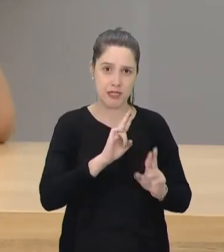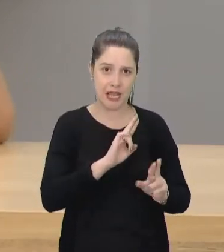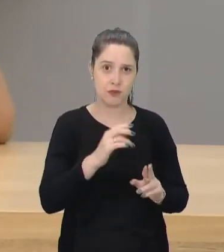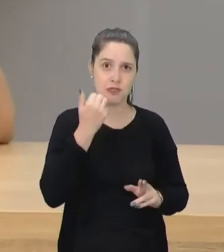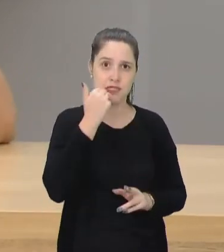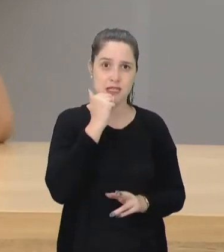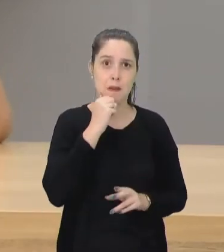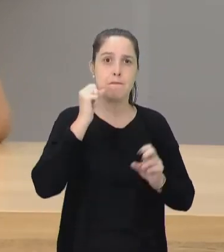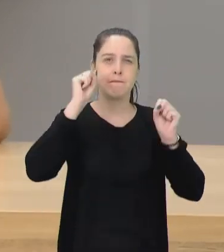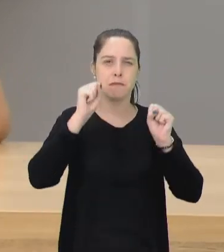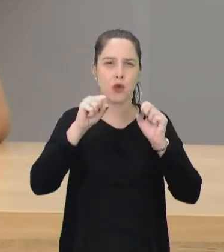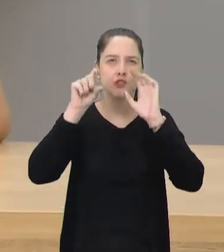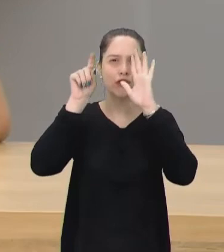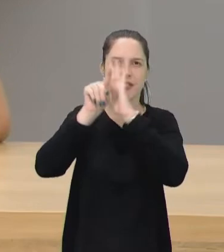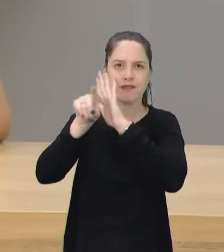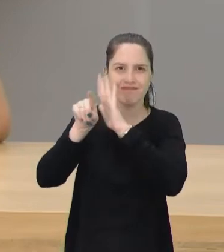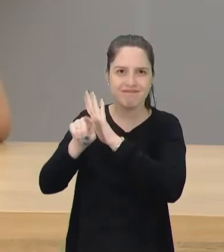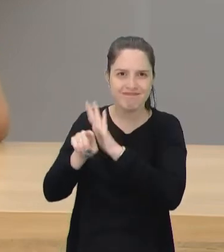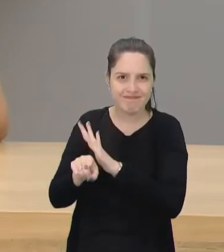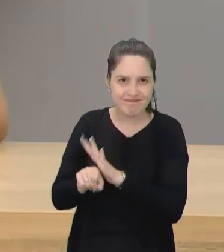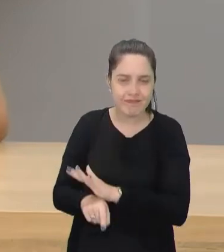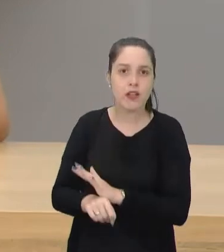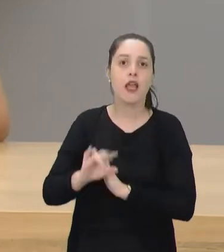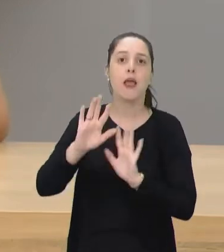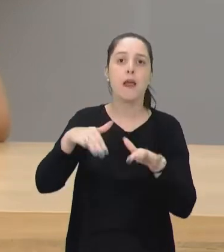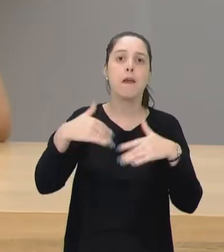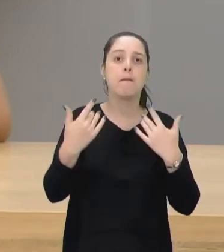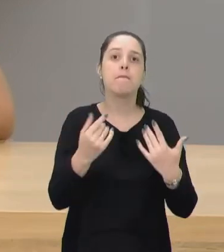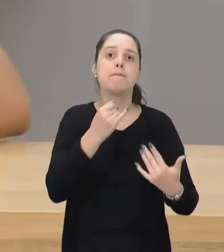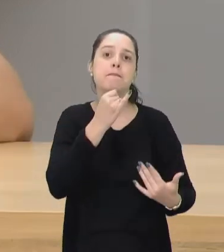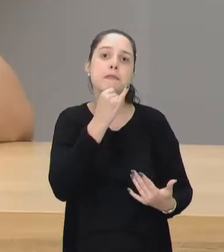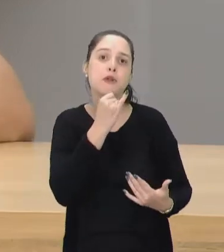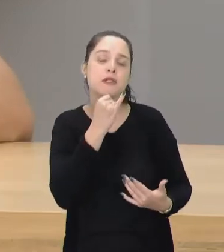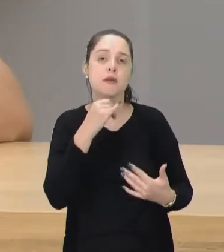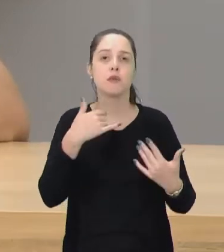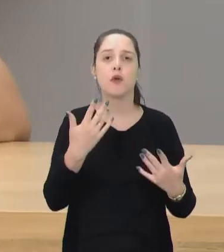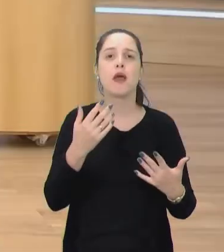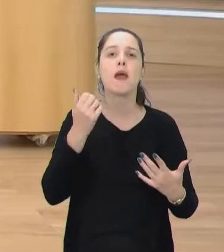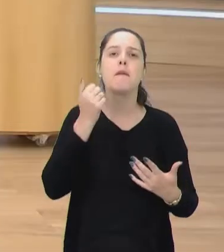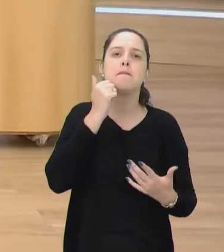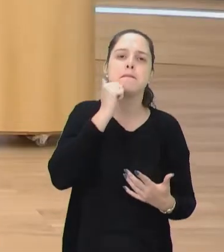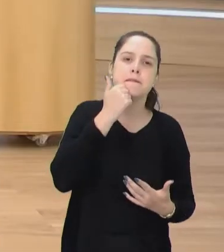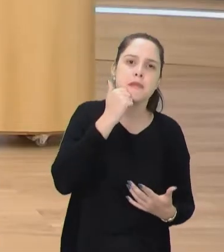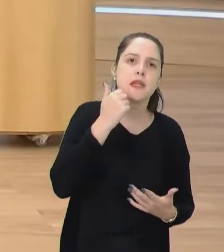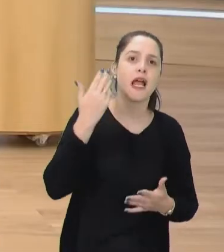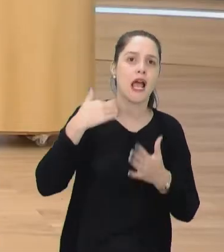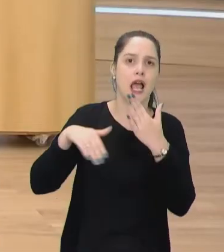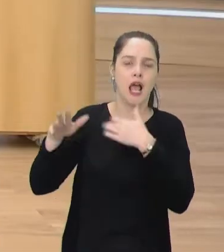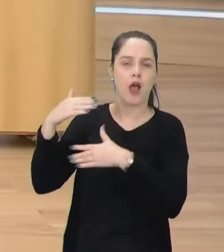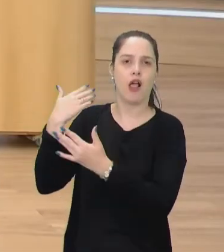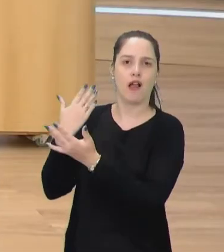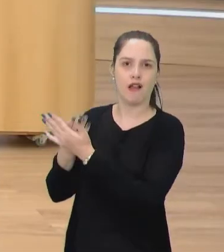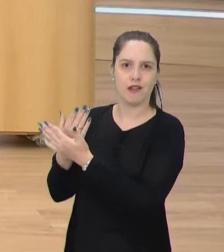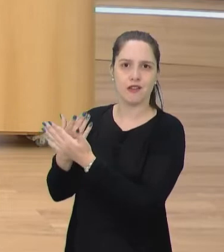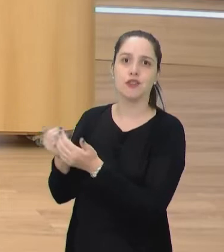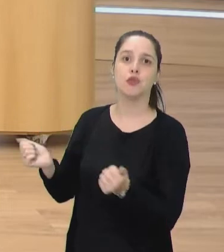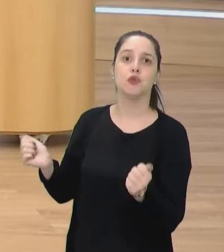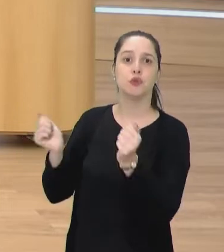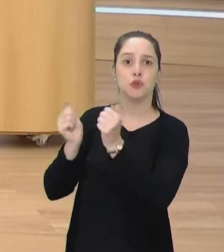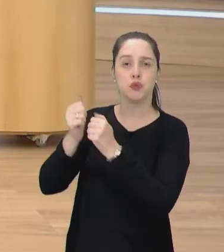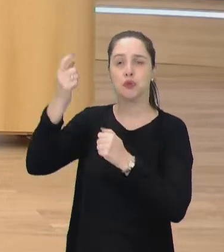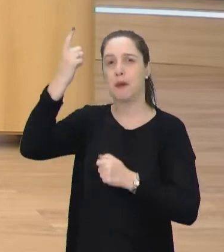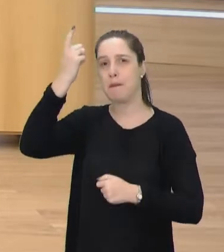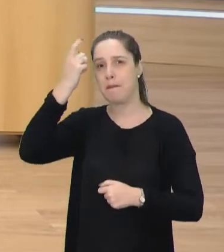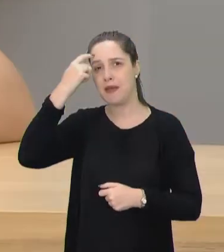foram questionados no futuro. Então, quando eu peguei o método científico na aula anterior e coloquei junto com o pensamento